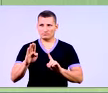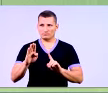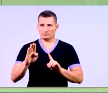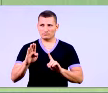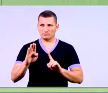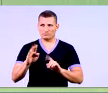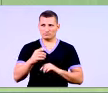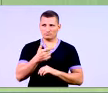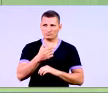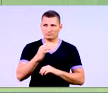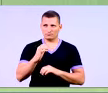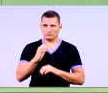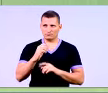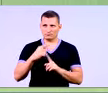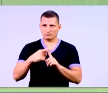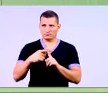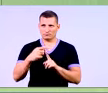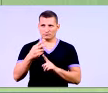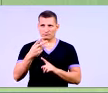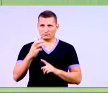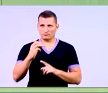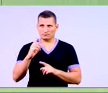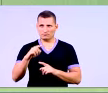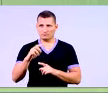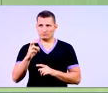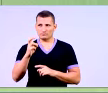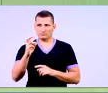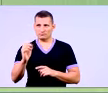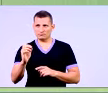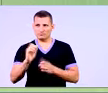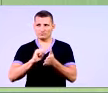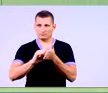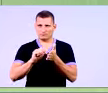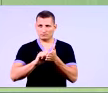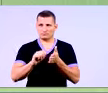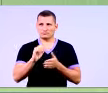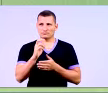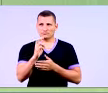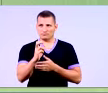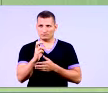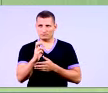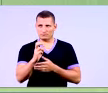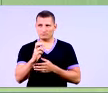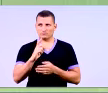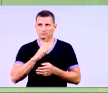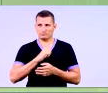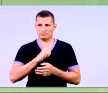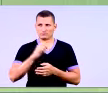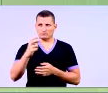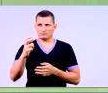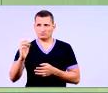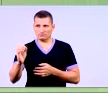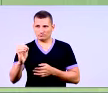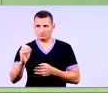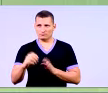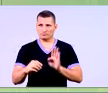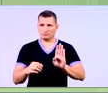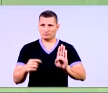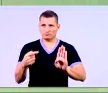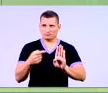mais 30 é 50 então ao escrever se eu tenho 50 b recebe